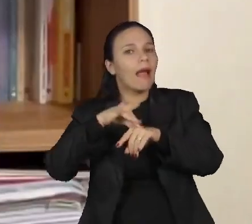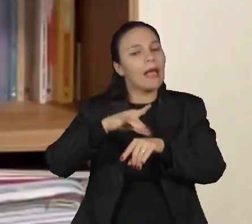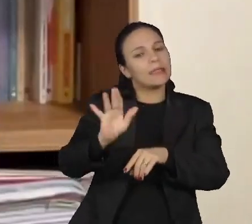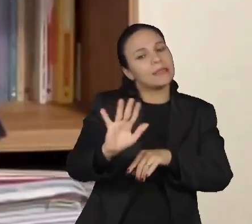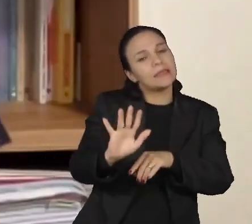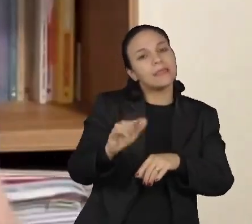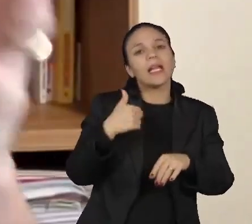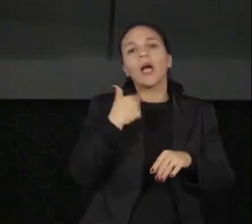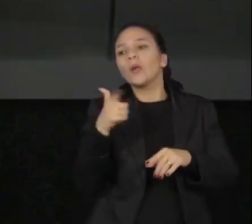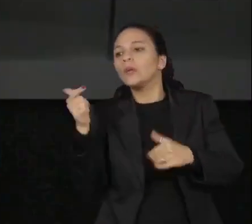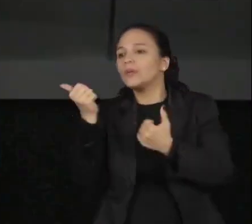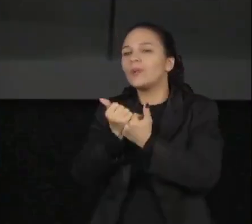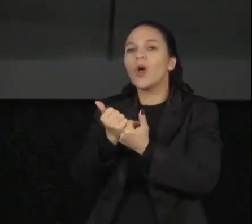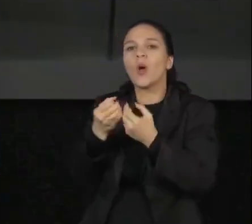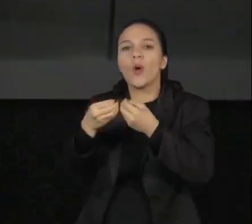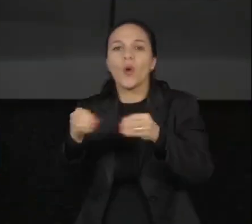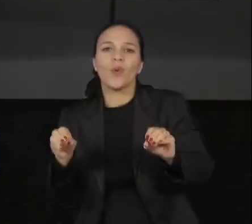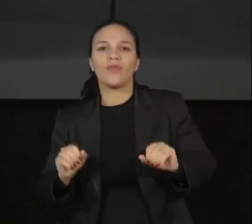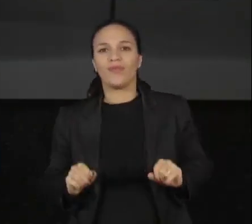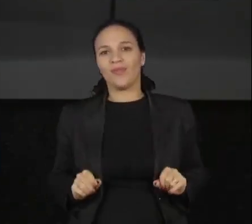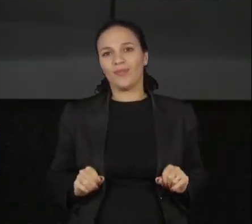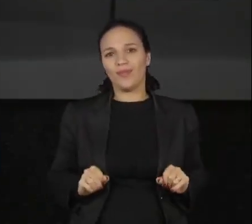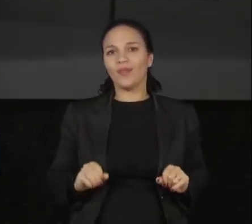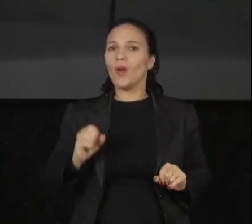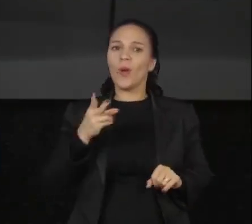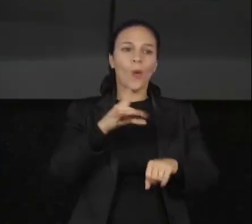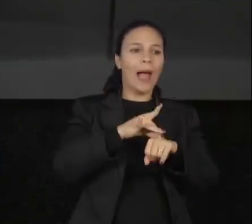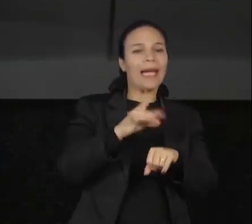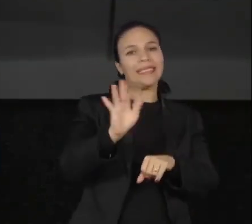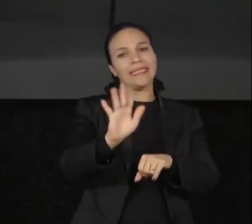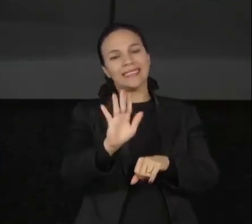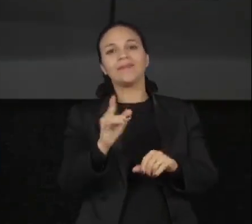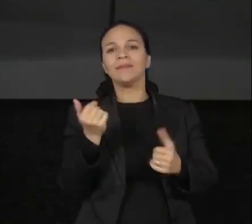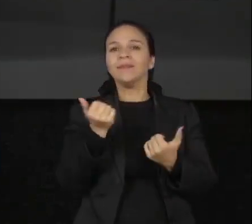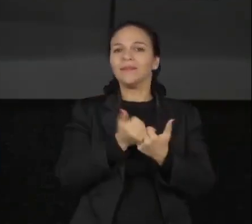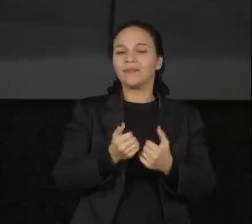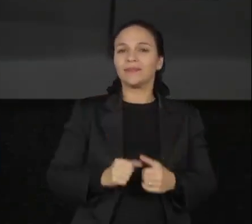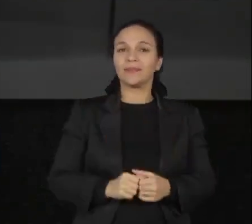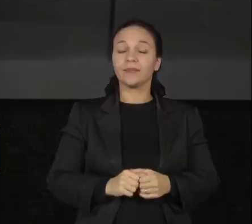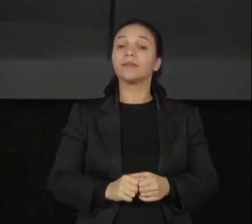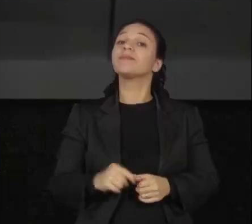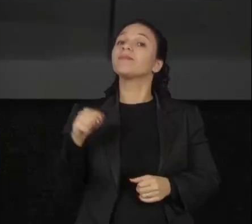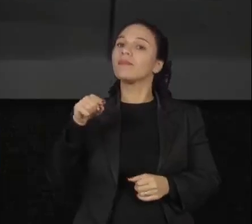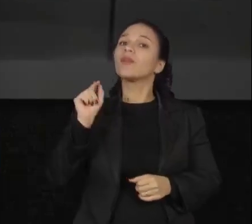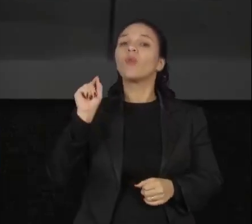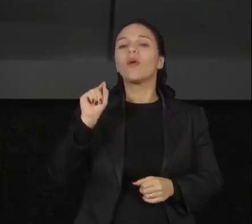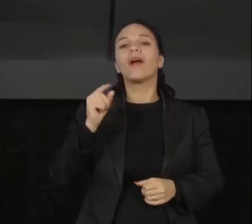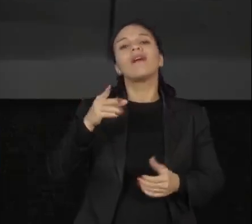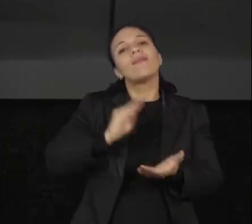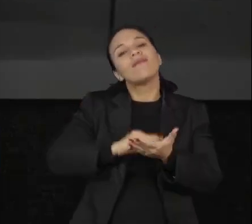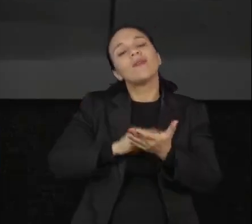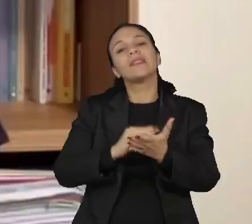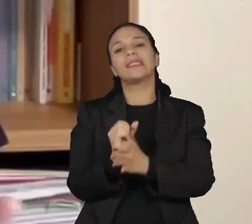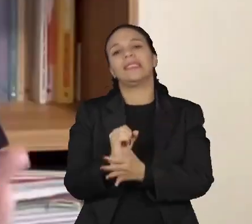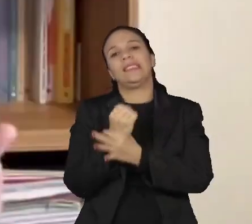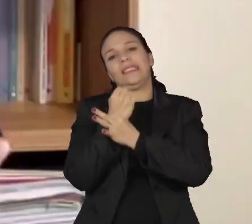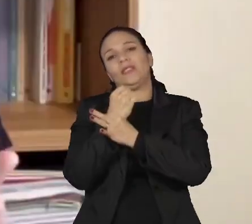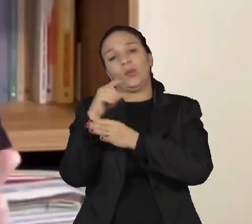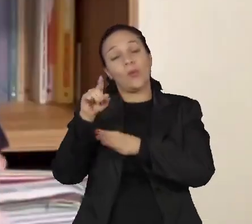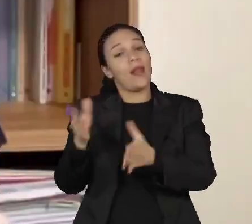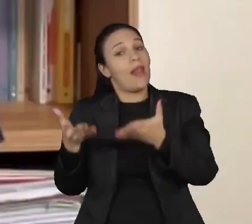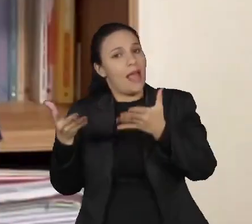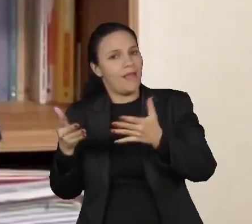você passa para o ovo ou retira a proteína animal da alimentação. Esse é um cenário de insegurança alimentar leve.